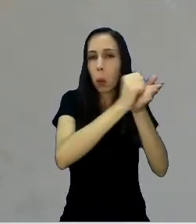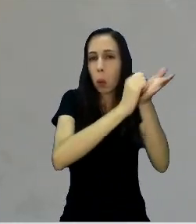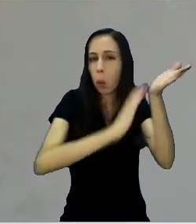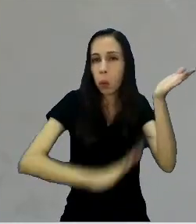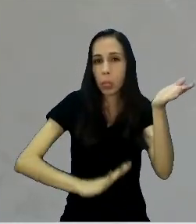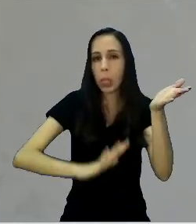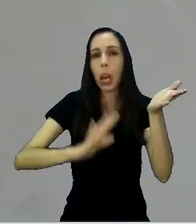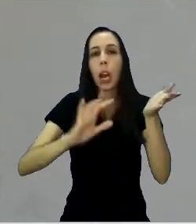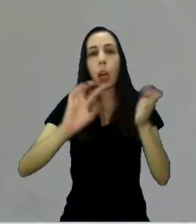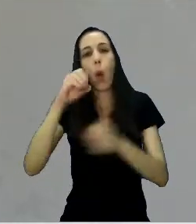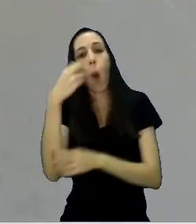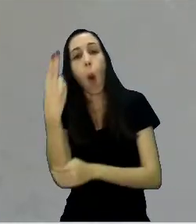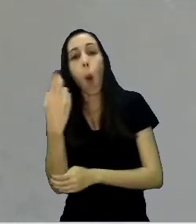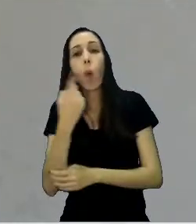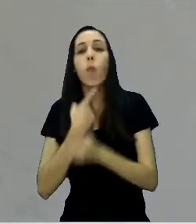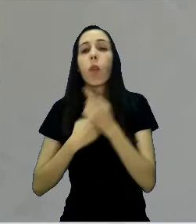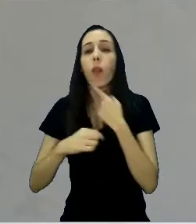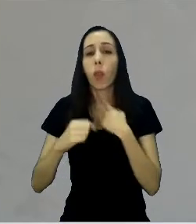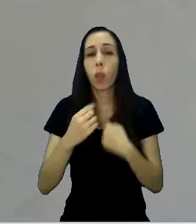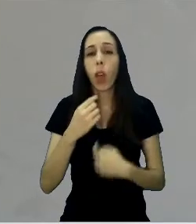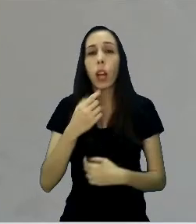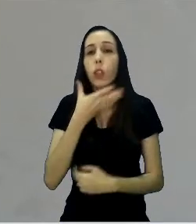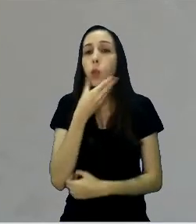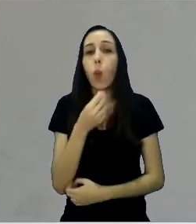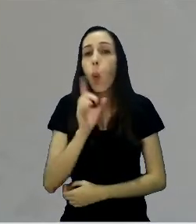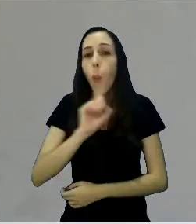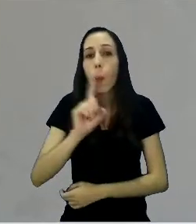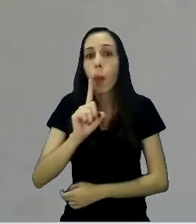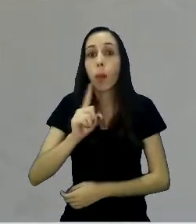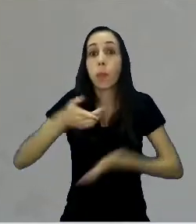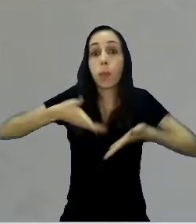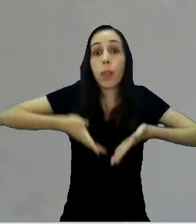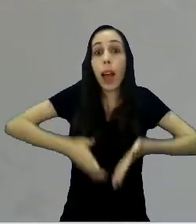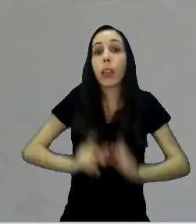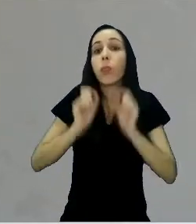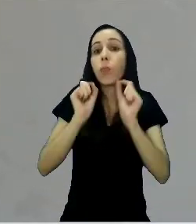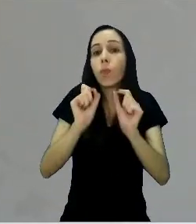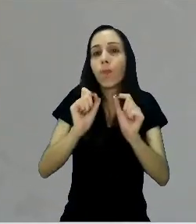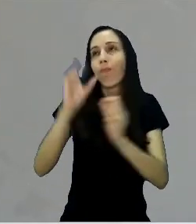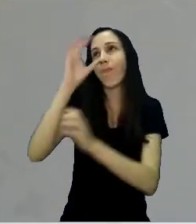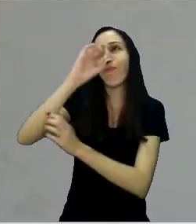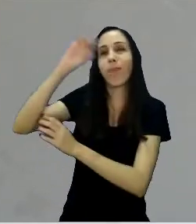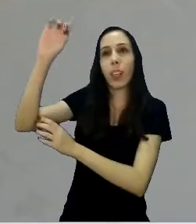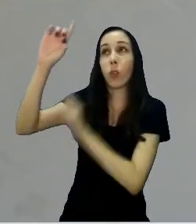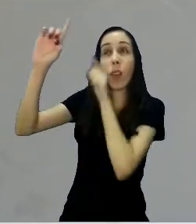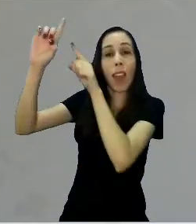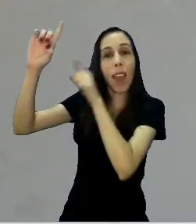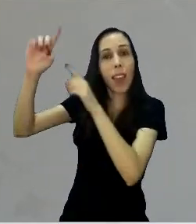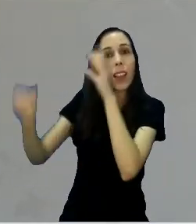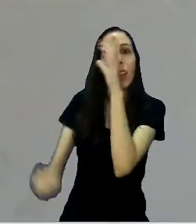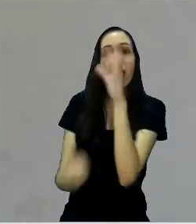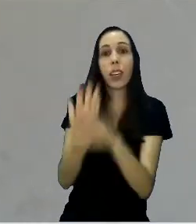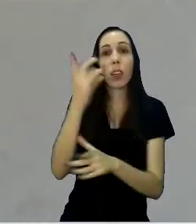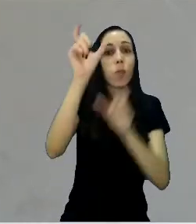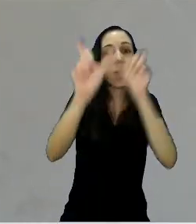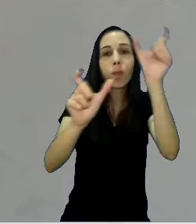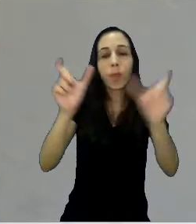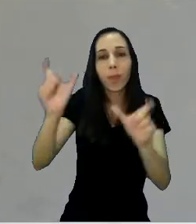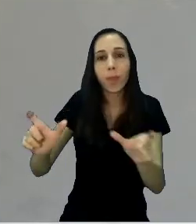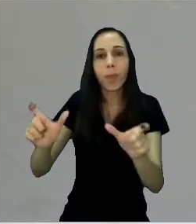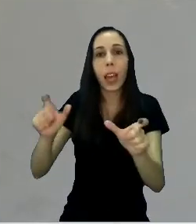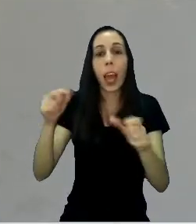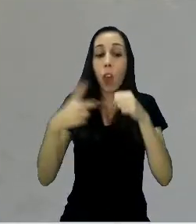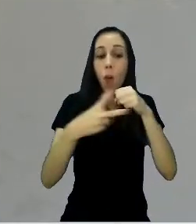da carne, nem da vontade do homem, mas sim de Deus. E o Verbo se